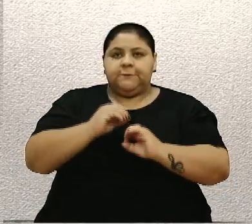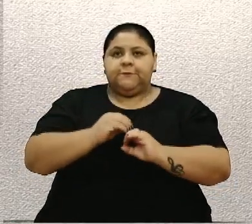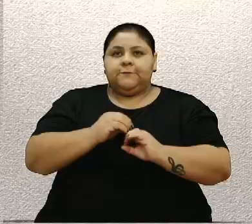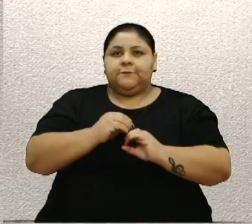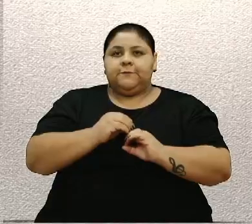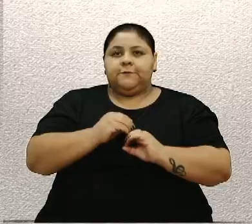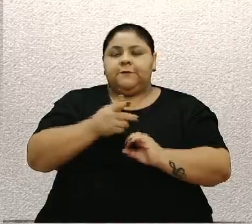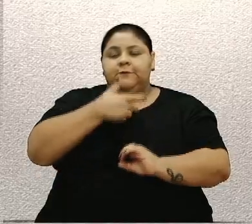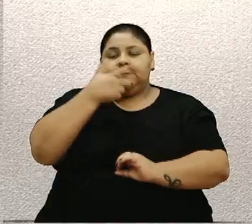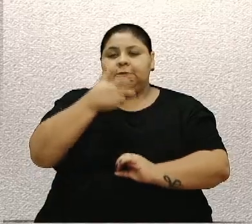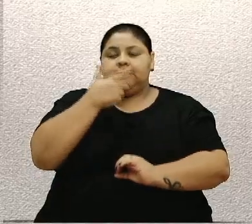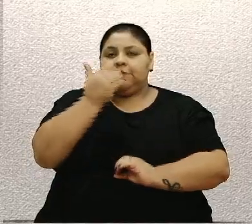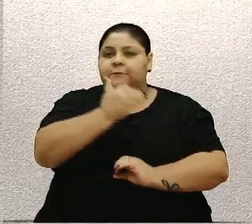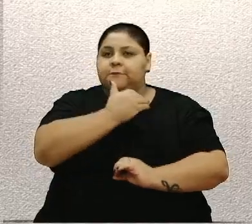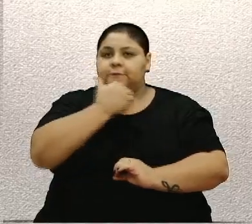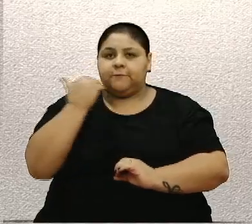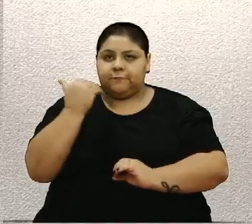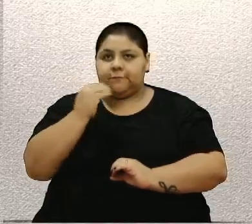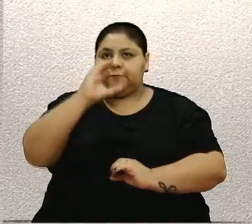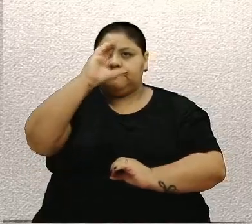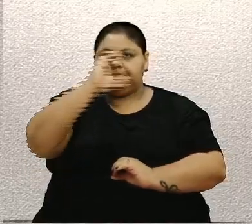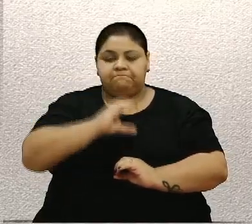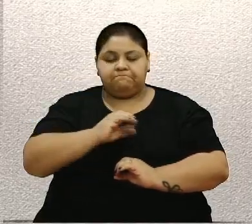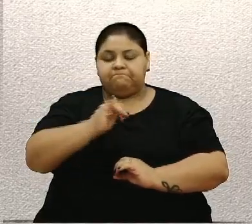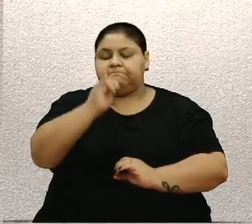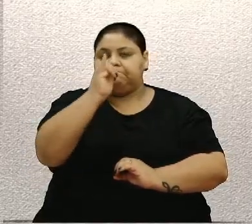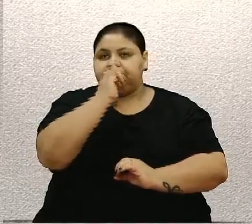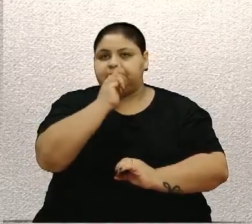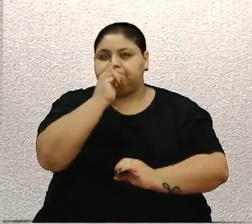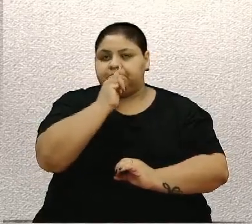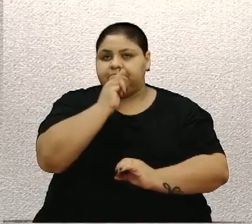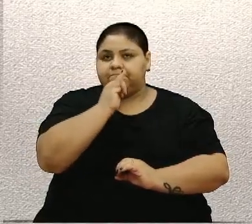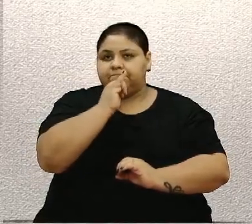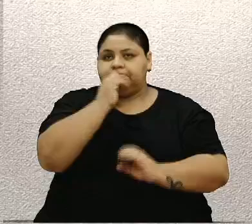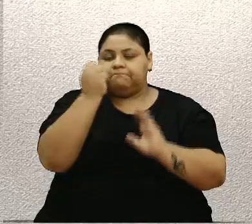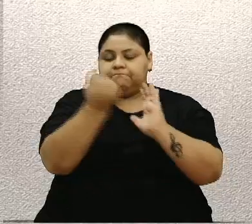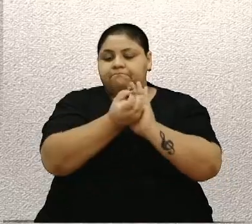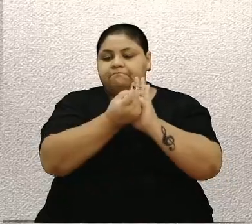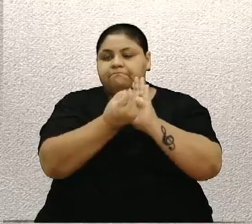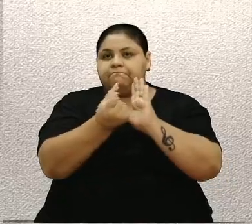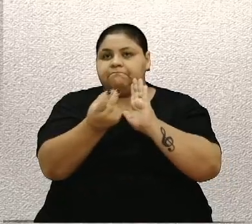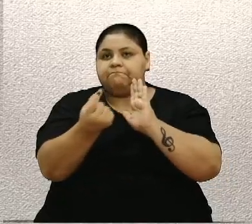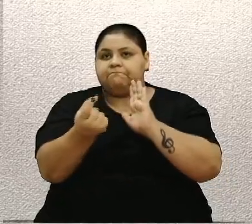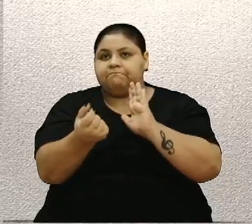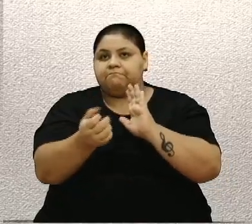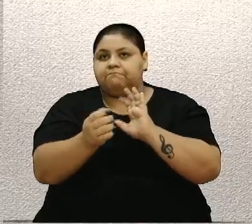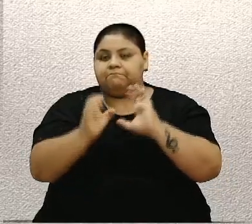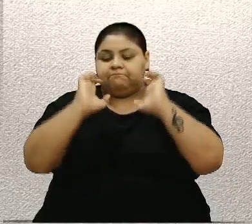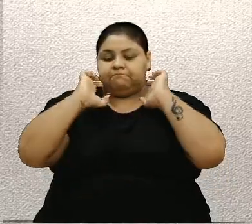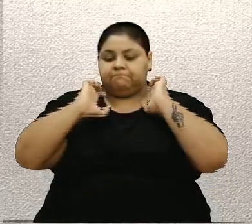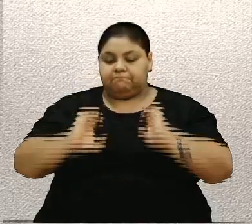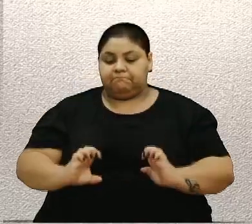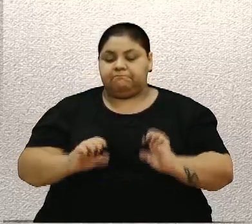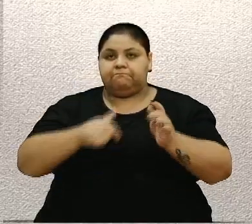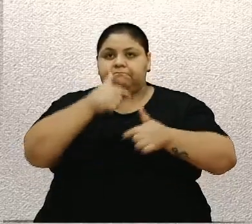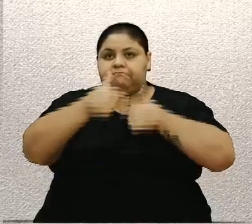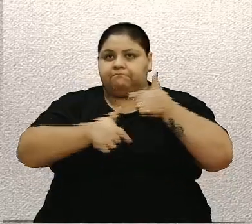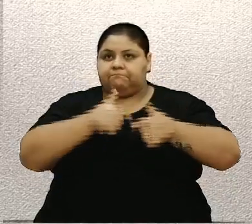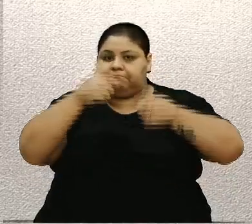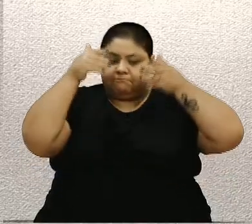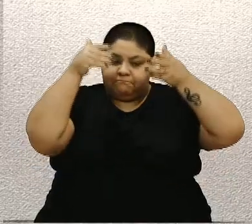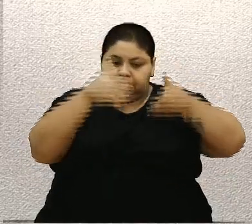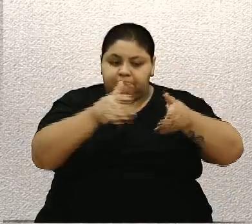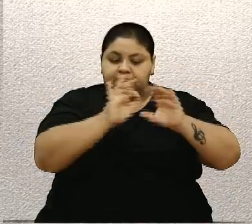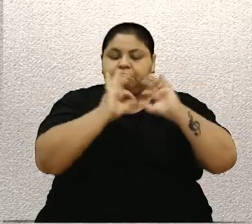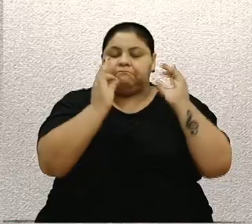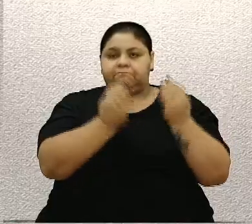Nelson José Pavan, um cidadão exemplar que deixou um legado de integridade, trabalho e dedicação à